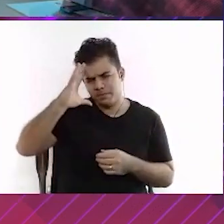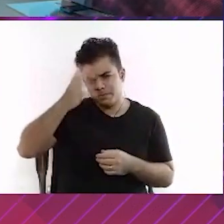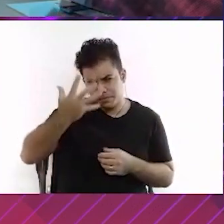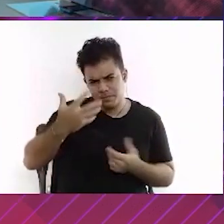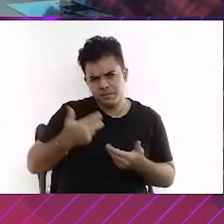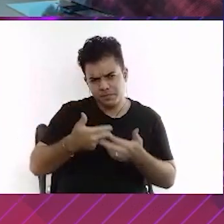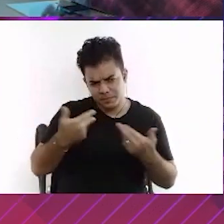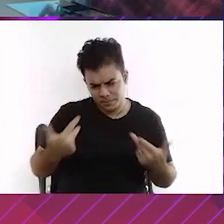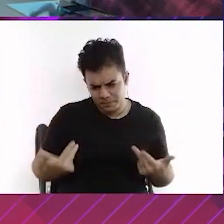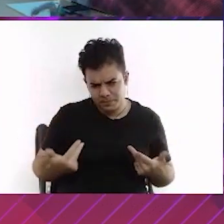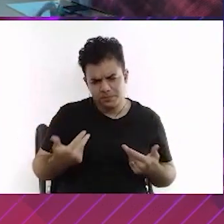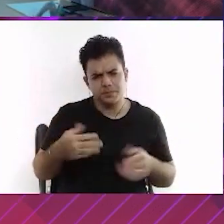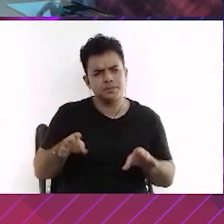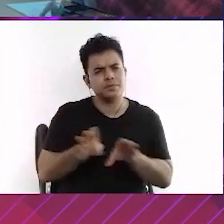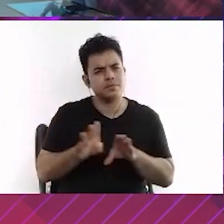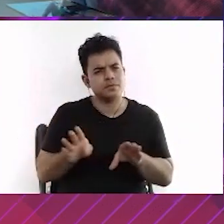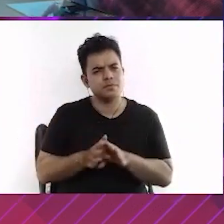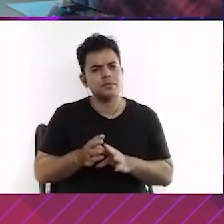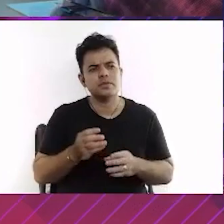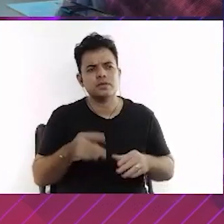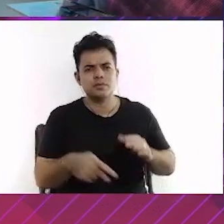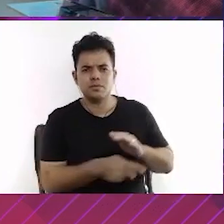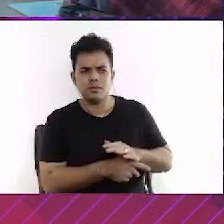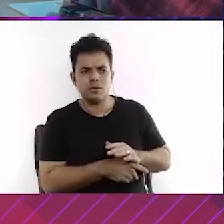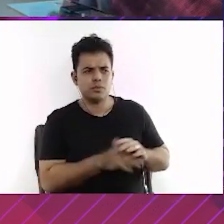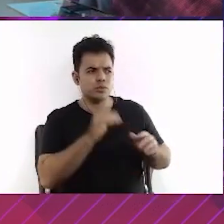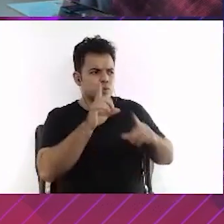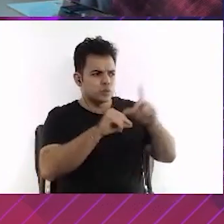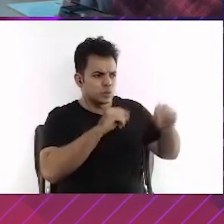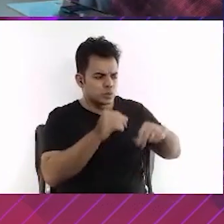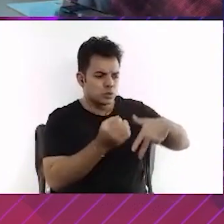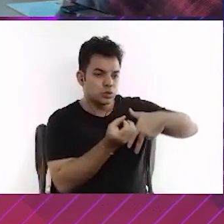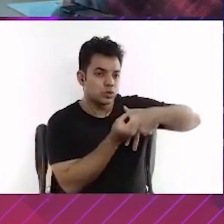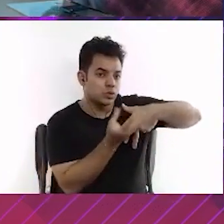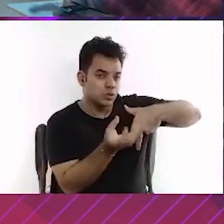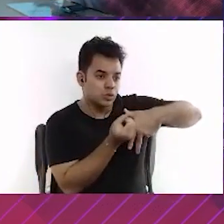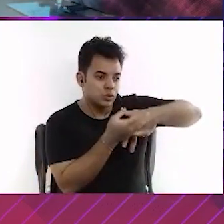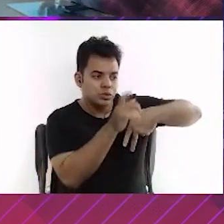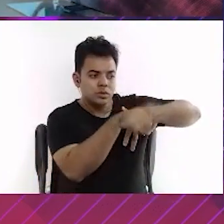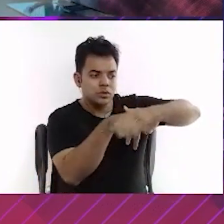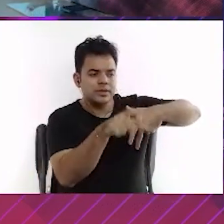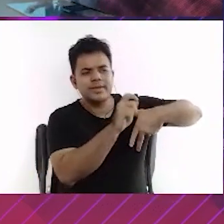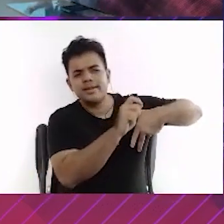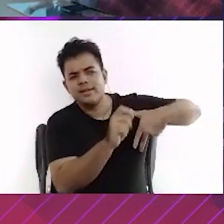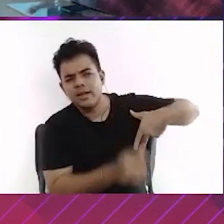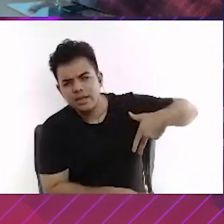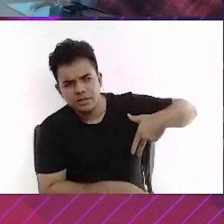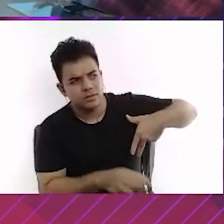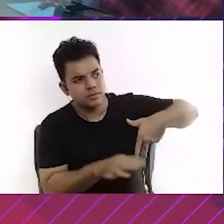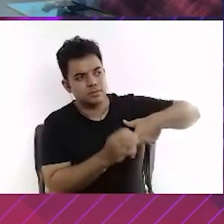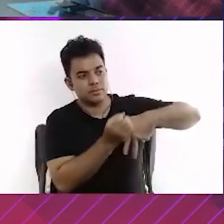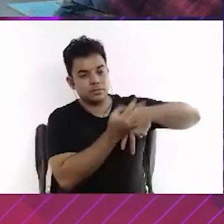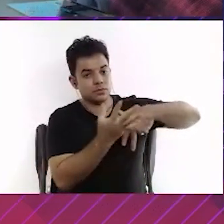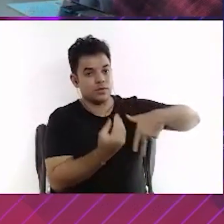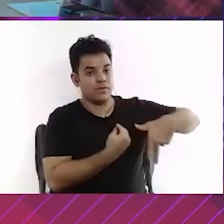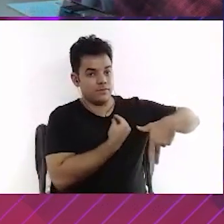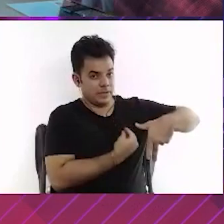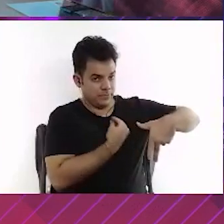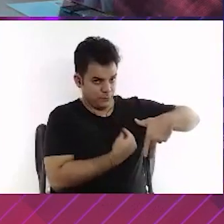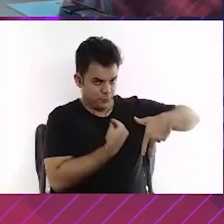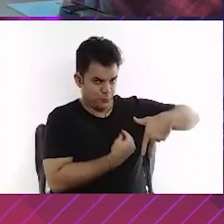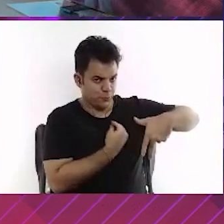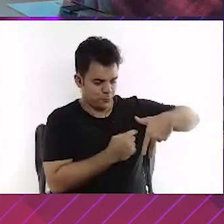falar como se dá a questão da classificação dos doadores de órgão. Então, nós temos hoje os doadores vivos, que